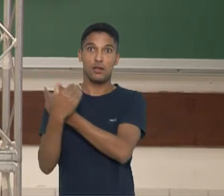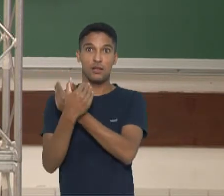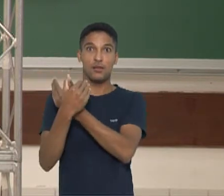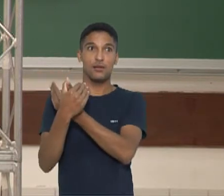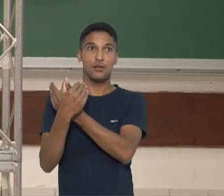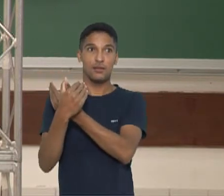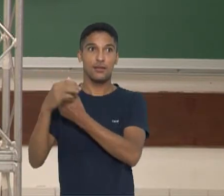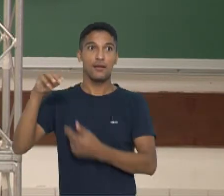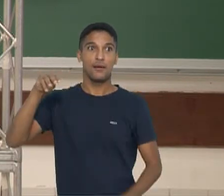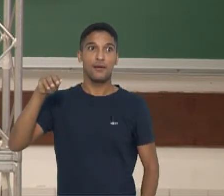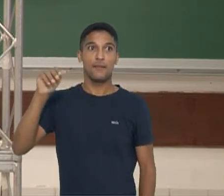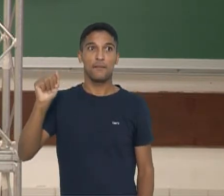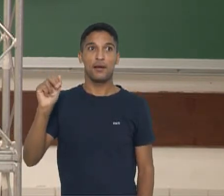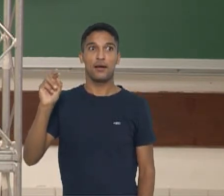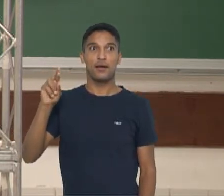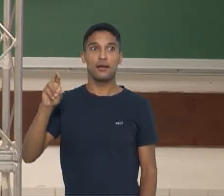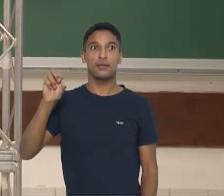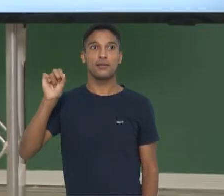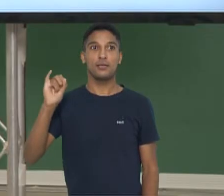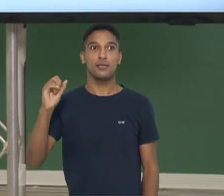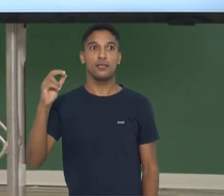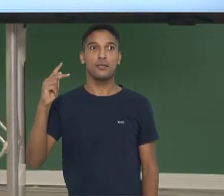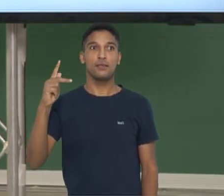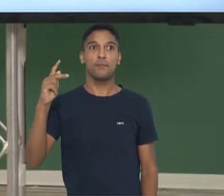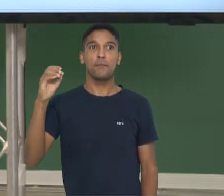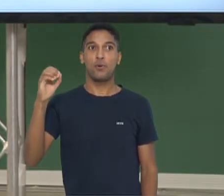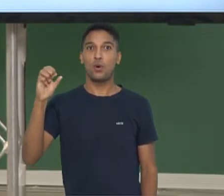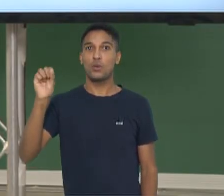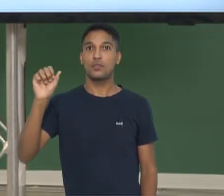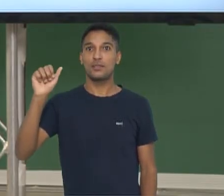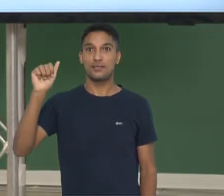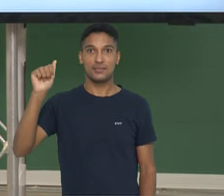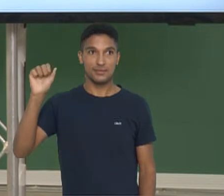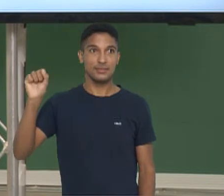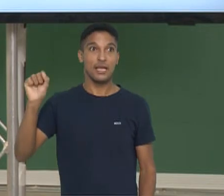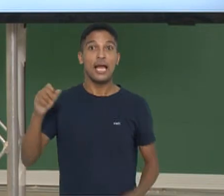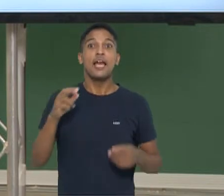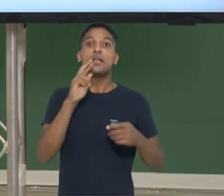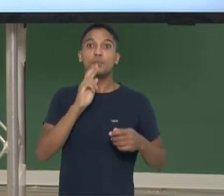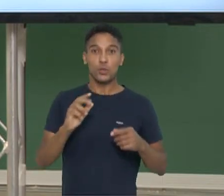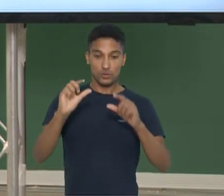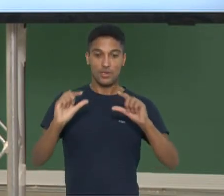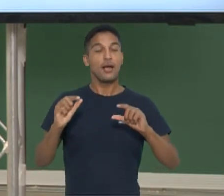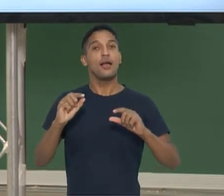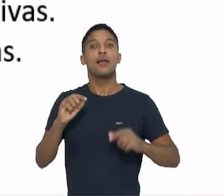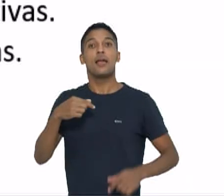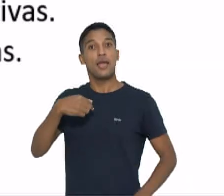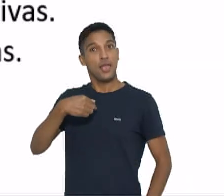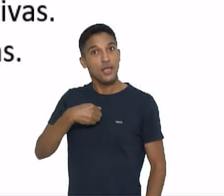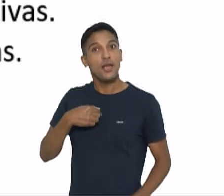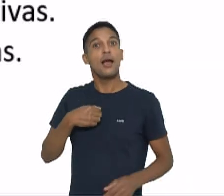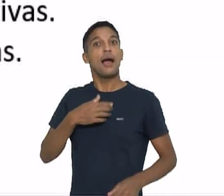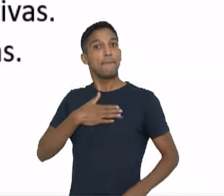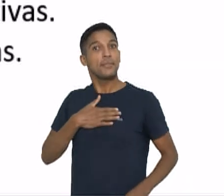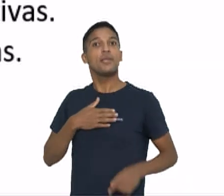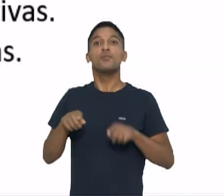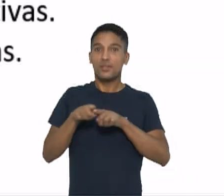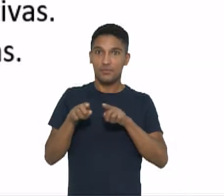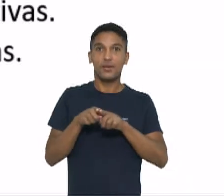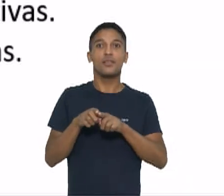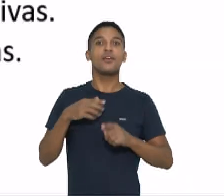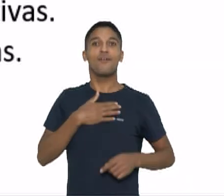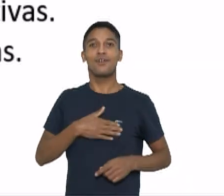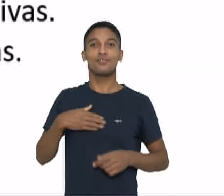também gosto das borboletas, eu vou dizer aqui, a mí también, combinado? Vamos entonces, ahora sí